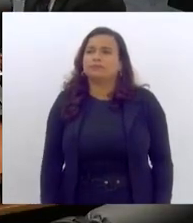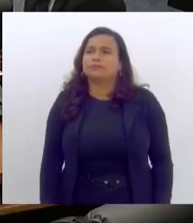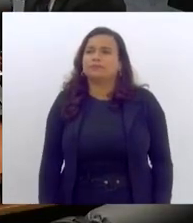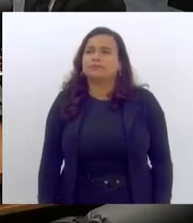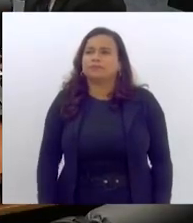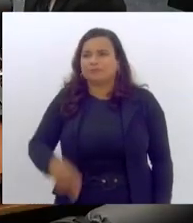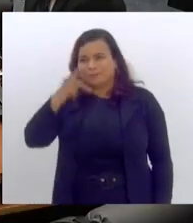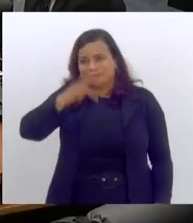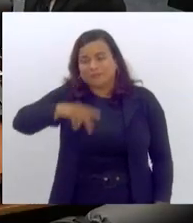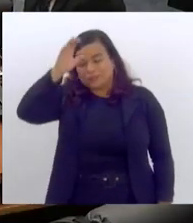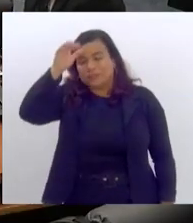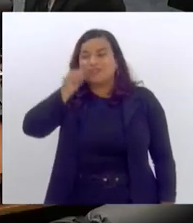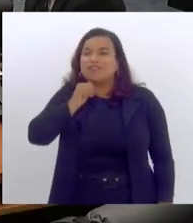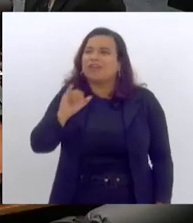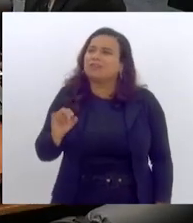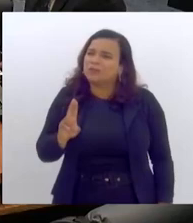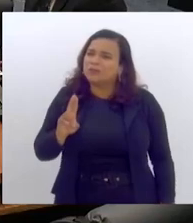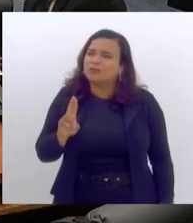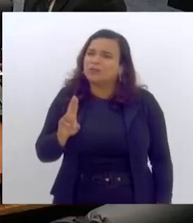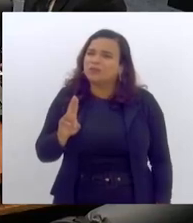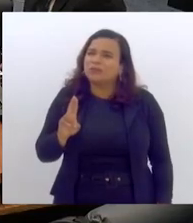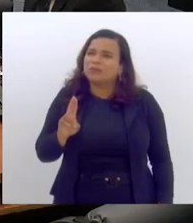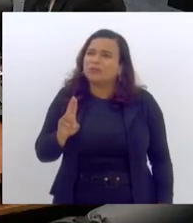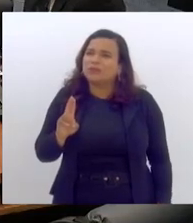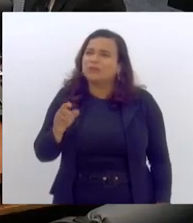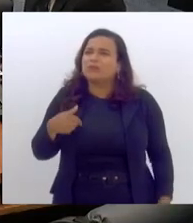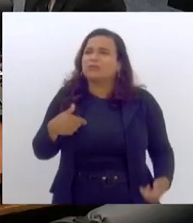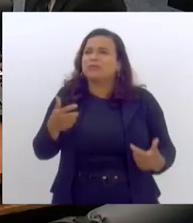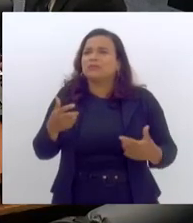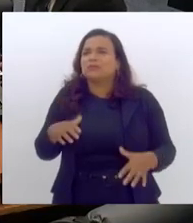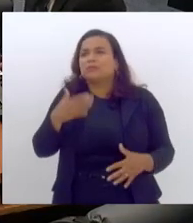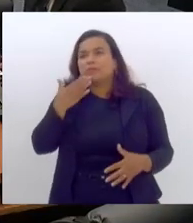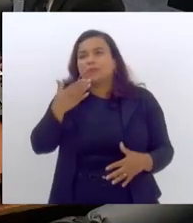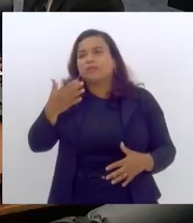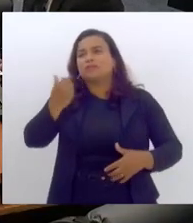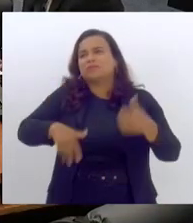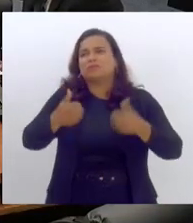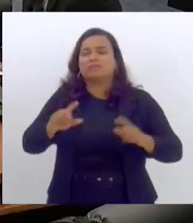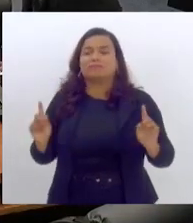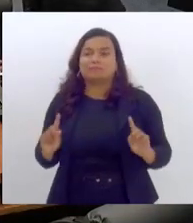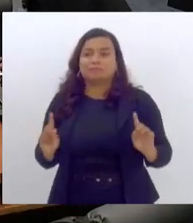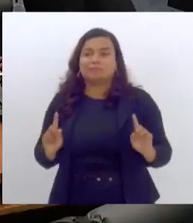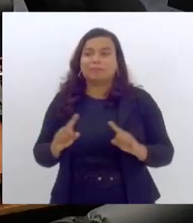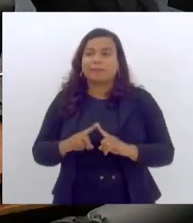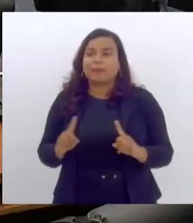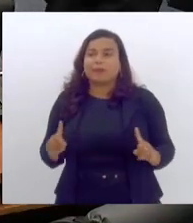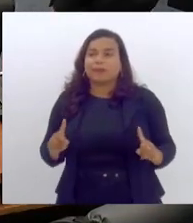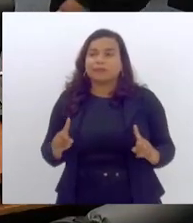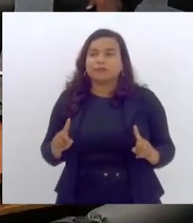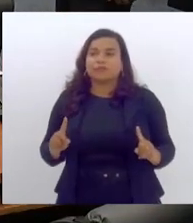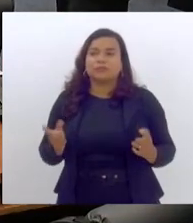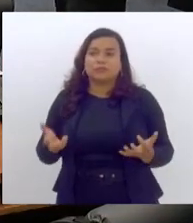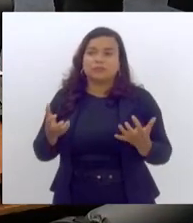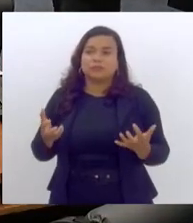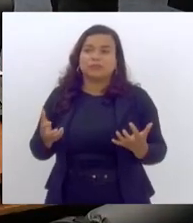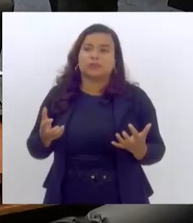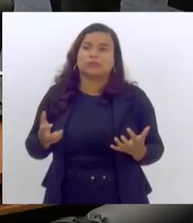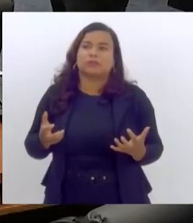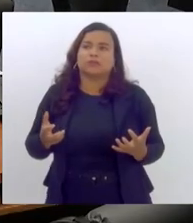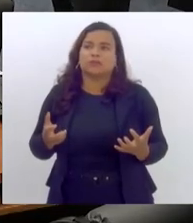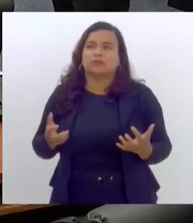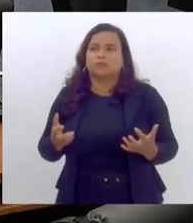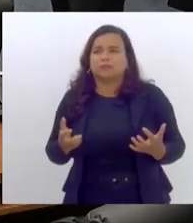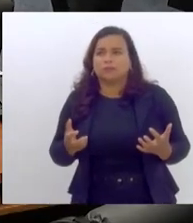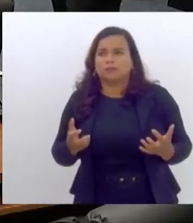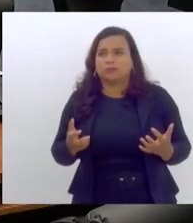Ju, eu nem ia pedir a palavra, mas queria corroborar